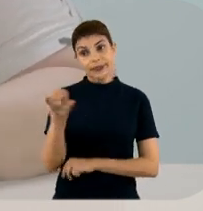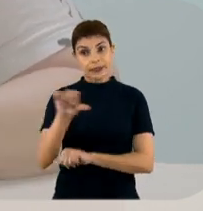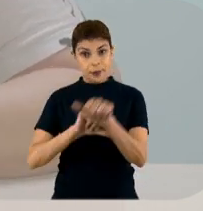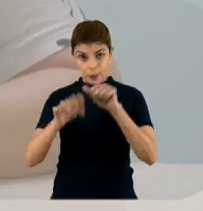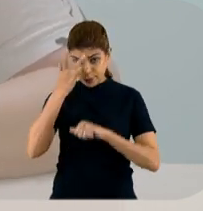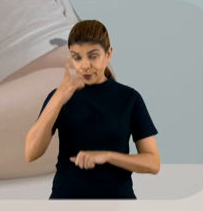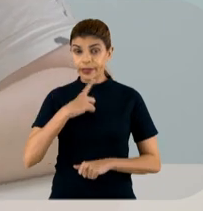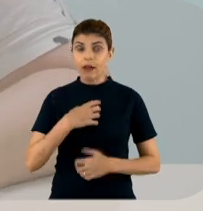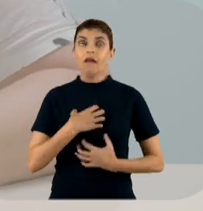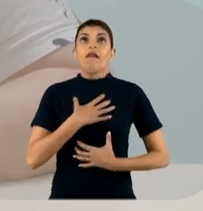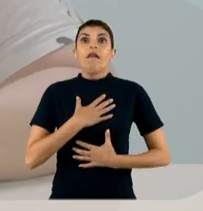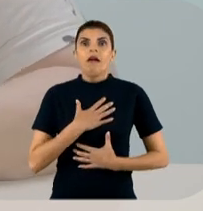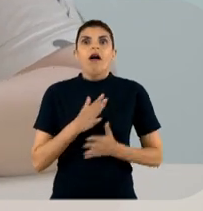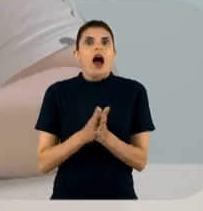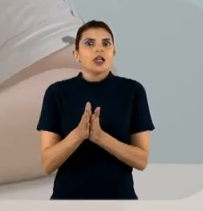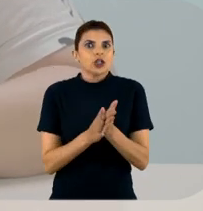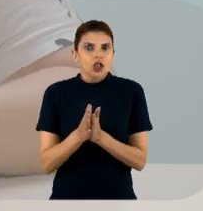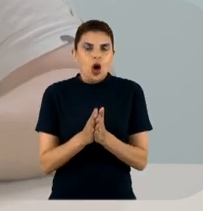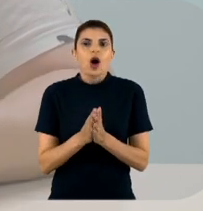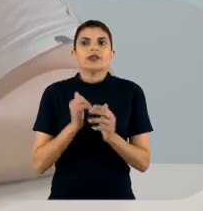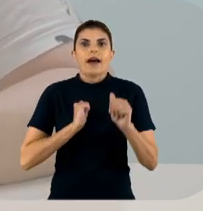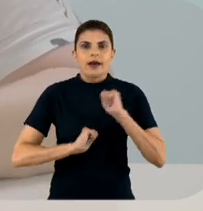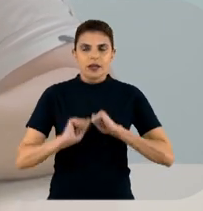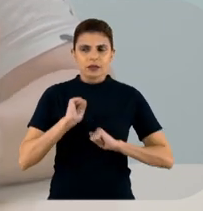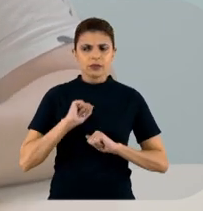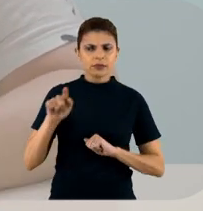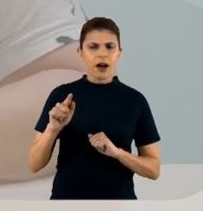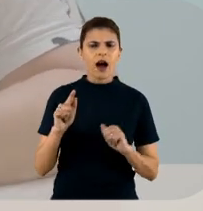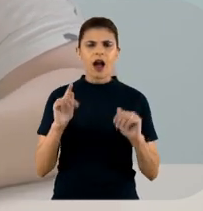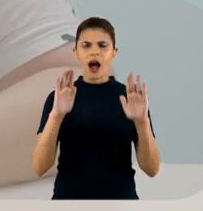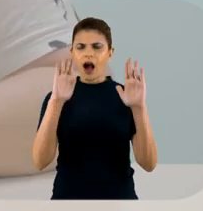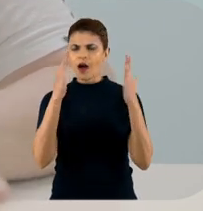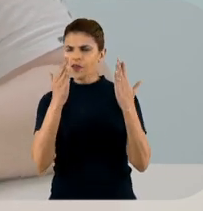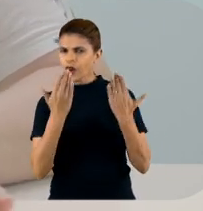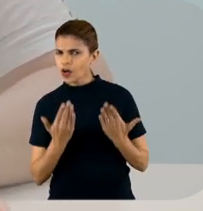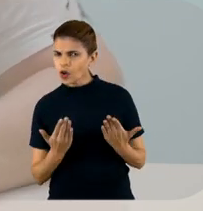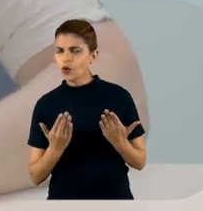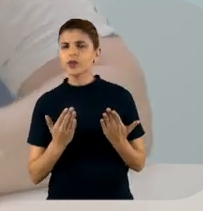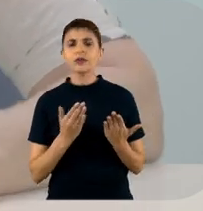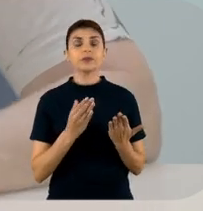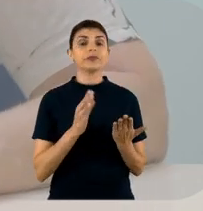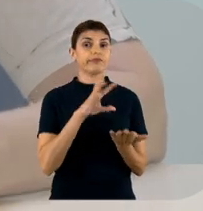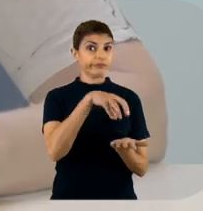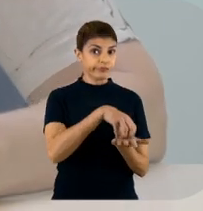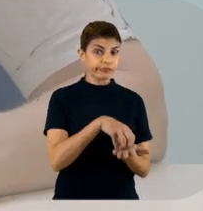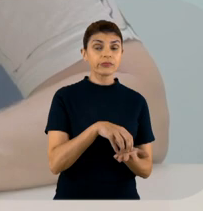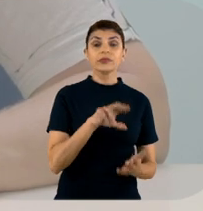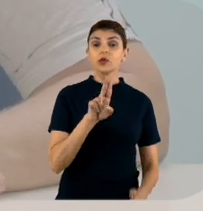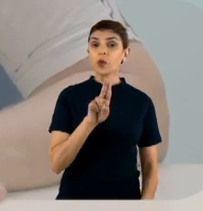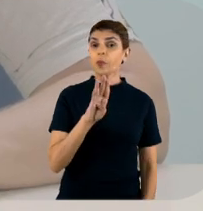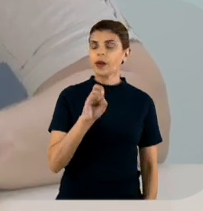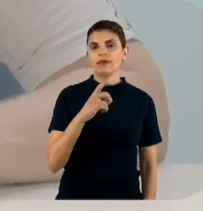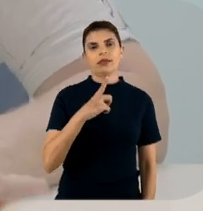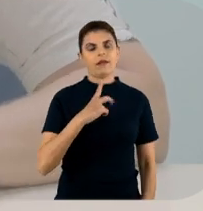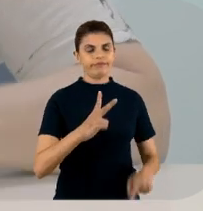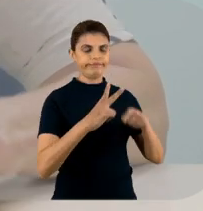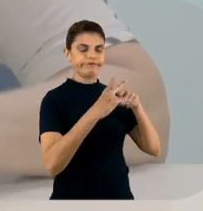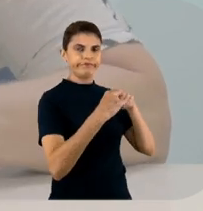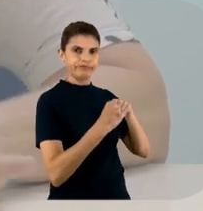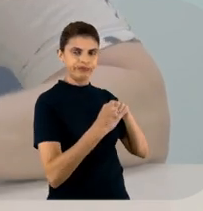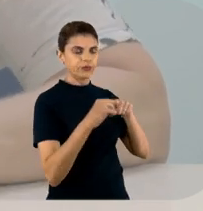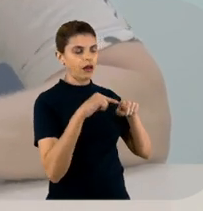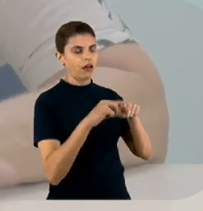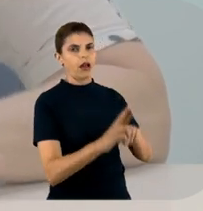você você ter essa ferramenta né de pelo menos numa avaliação Inicial clínica na presença numa unidade de saúde ter o oxímetro é fundamental para